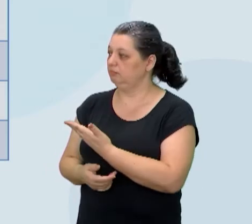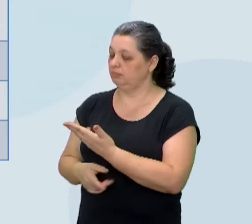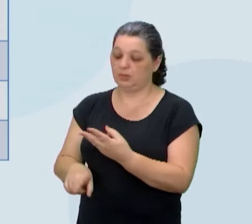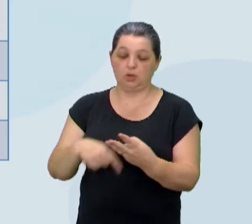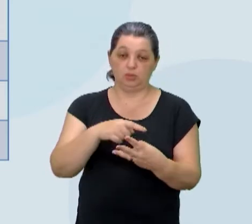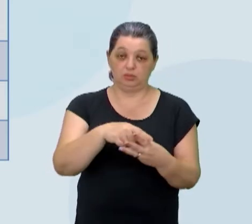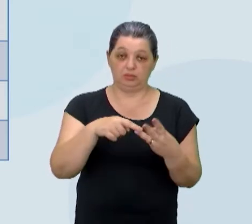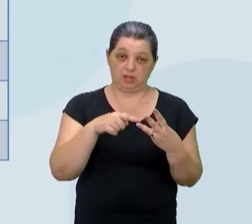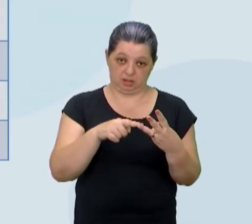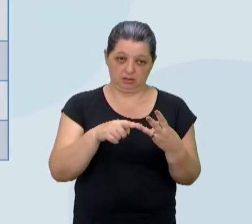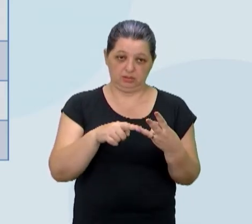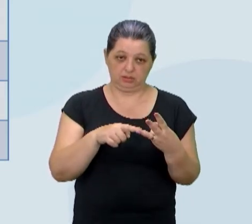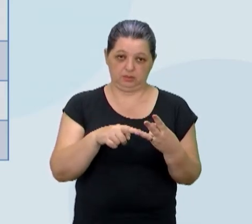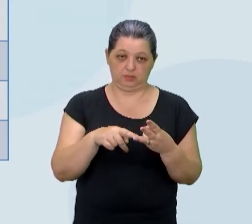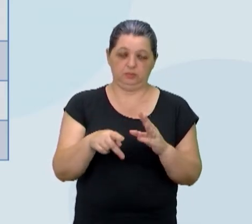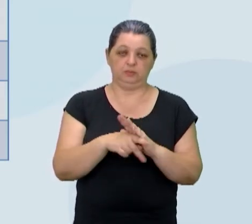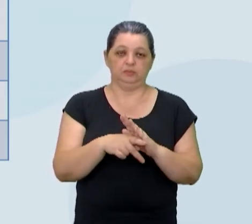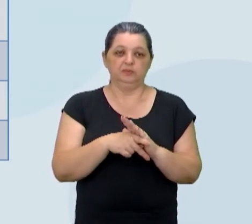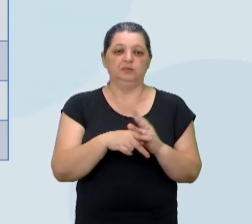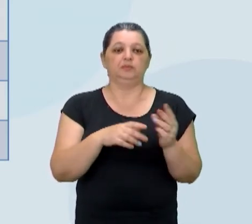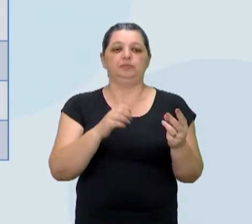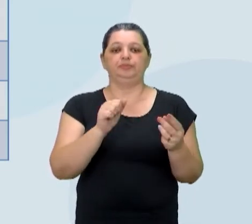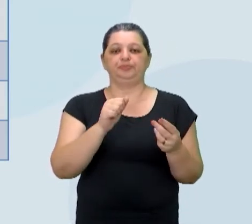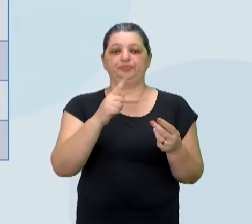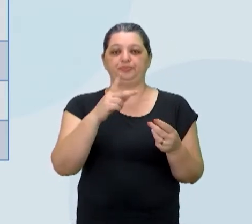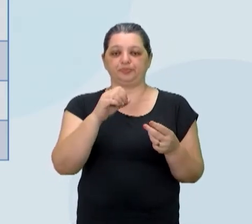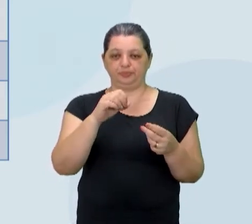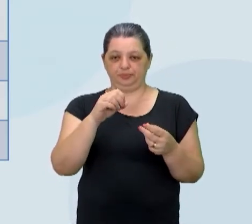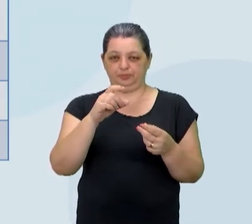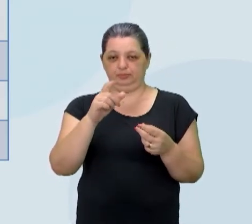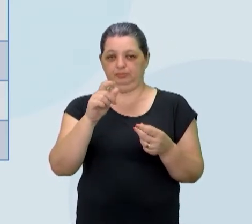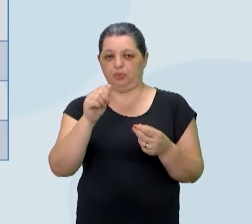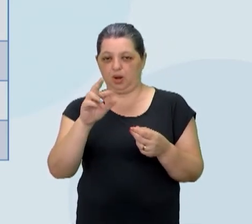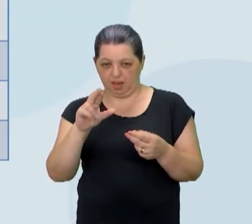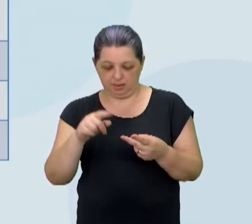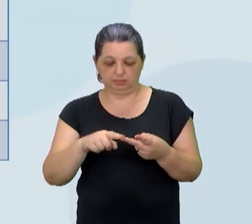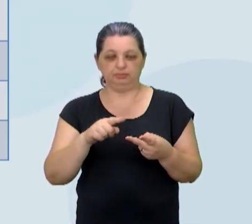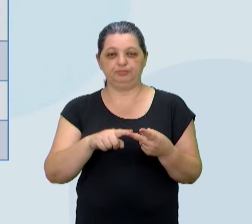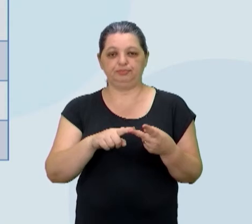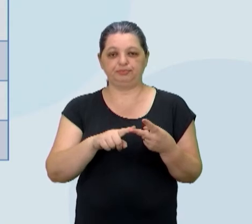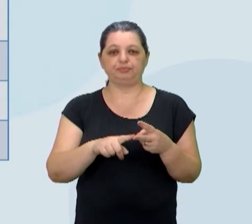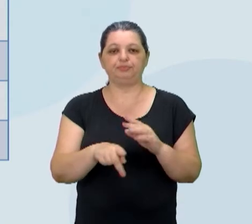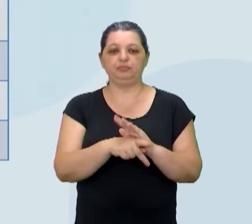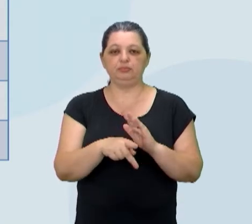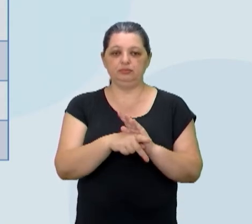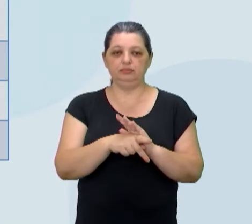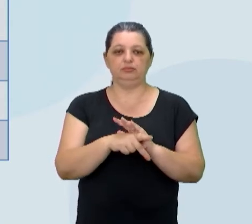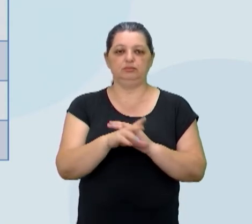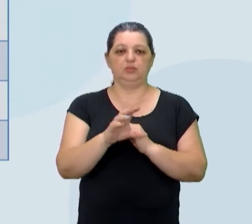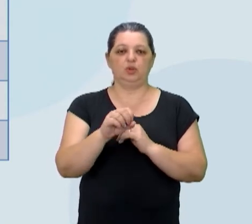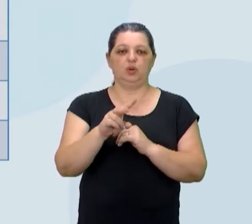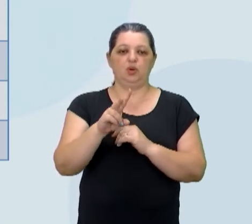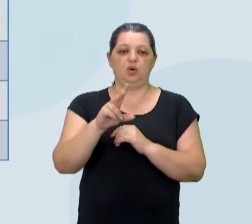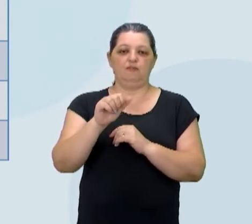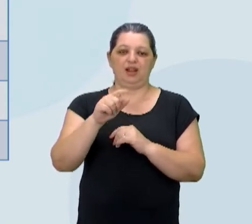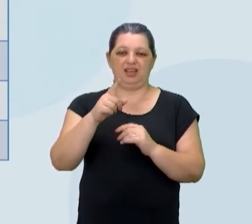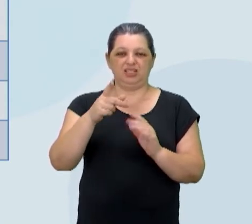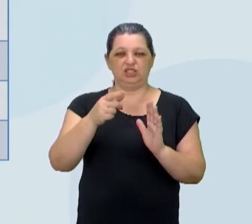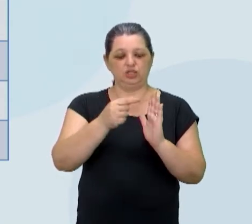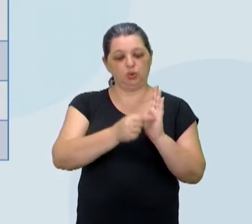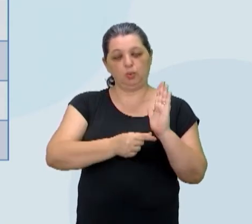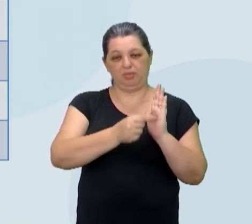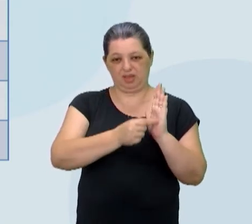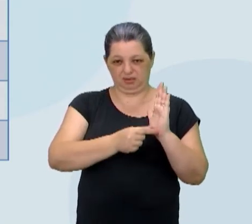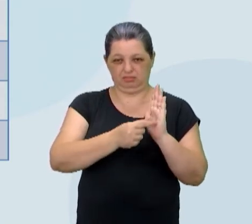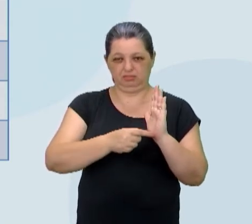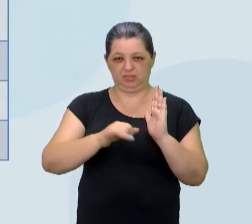né? Ligação apolar, ligação polar covalente, que é esse do meio, e a ligação